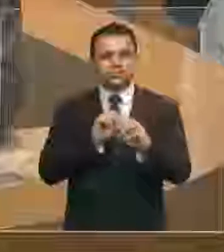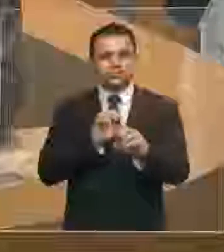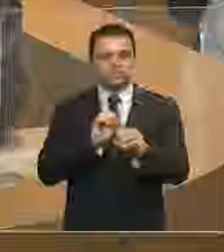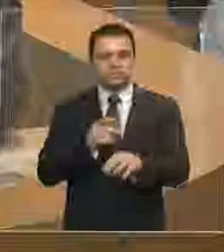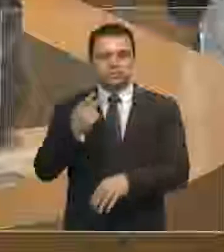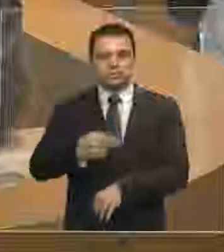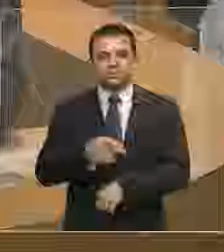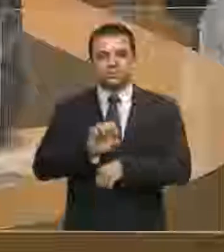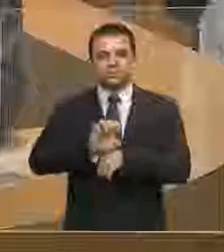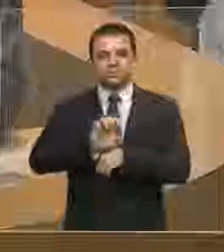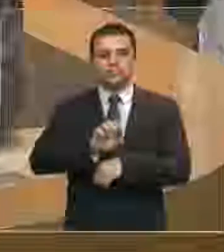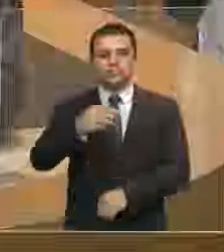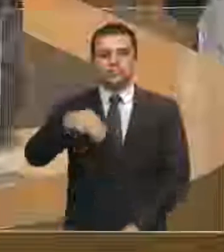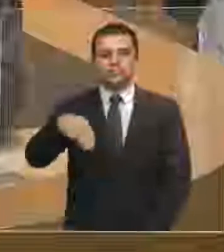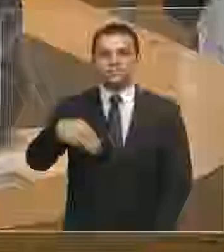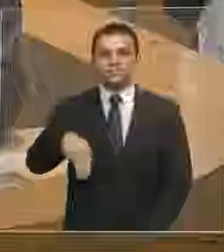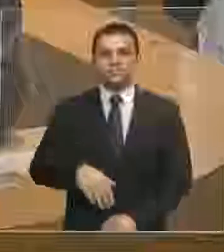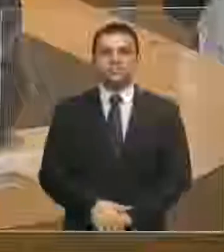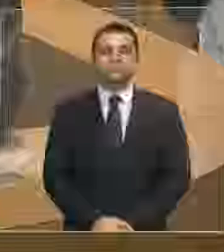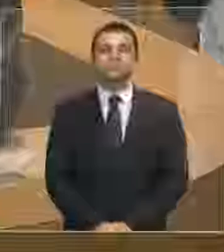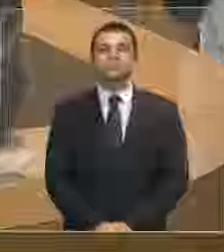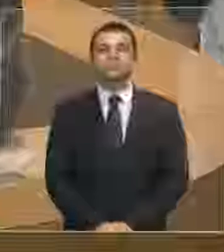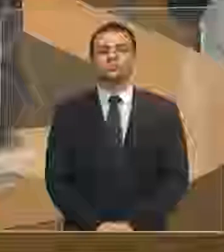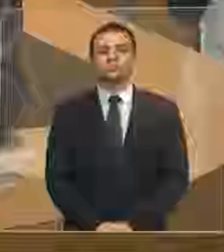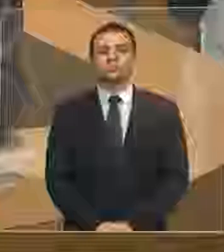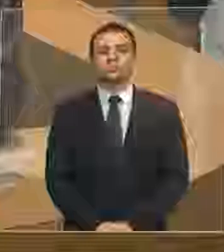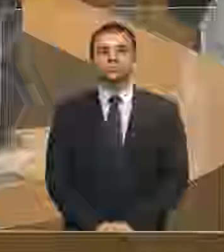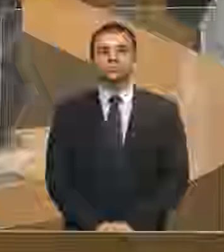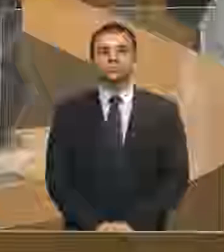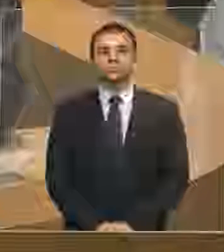do Maranhão.